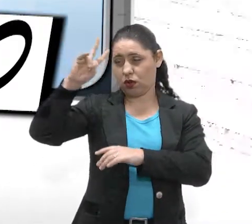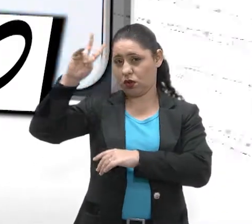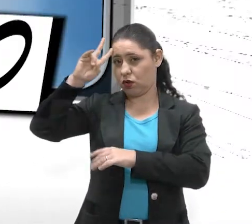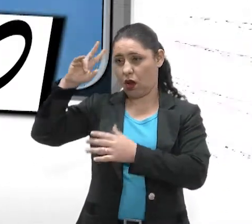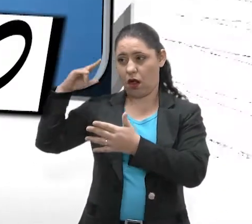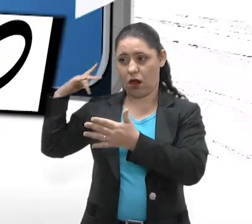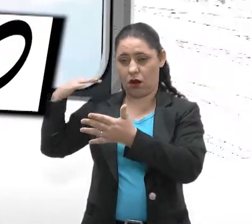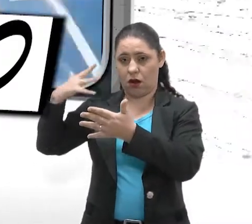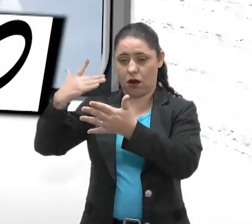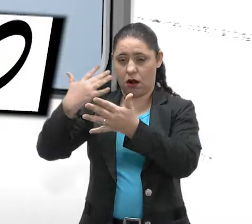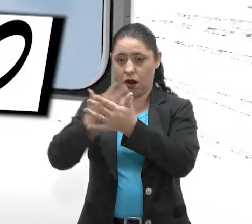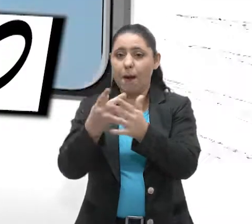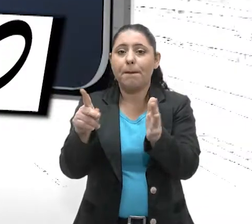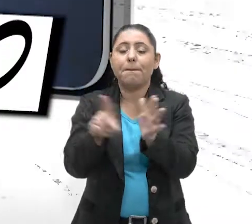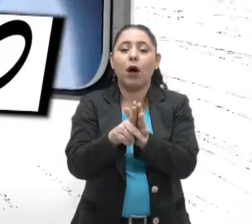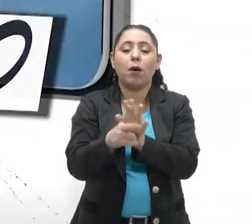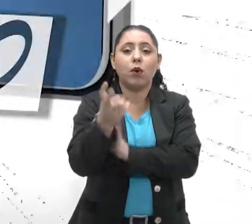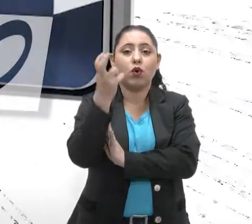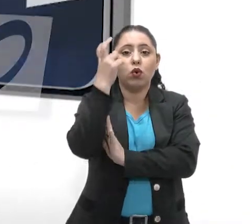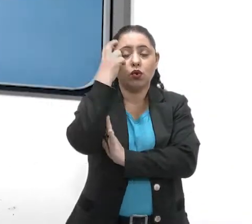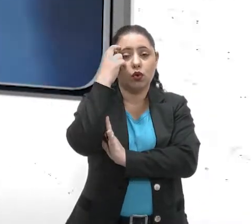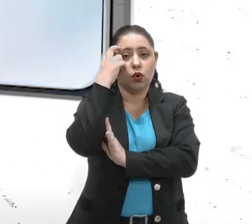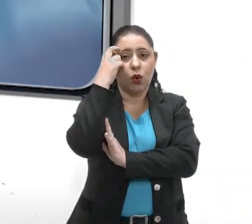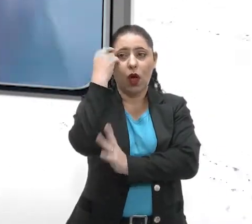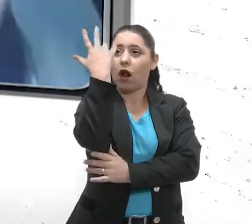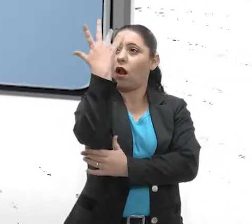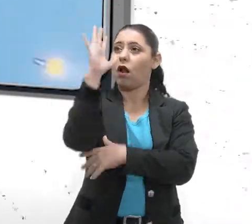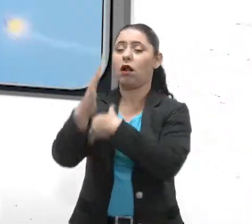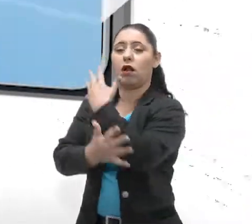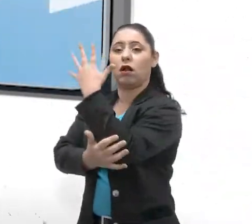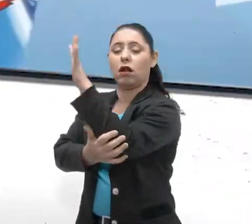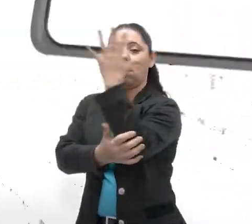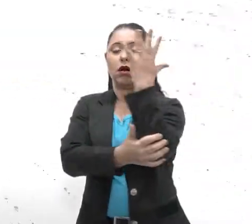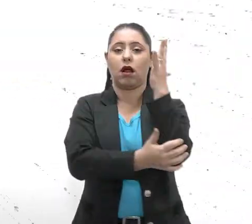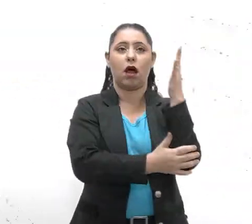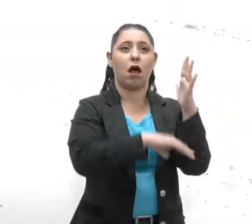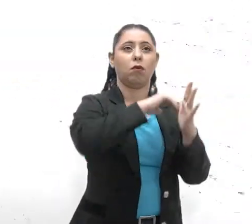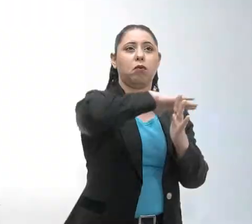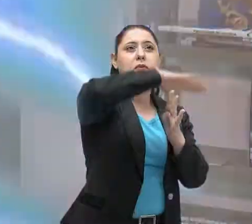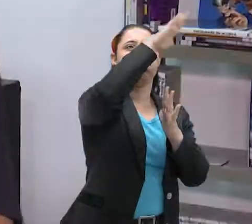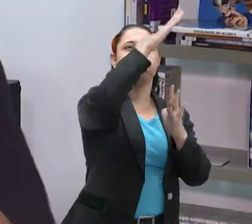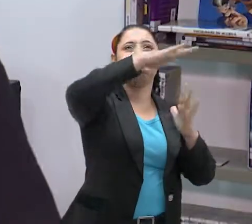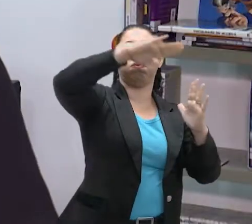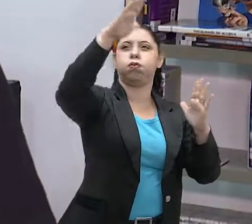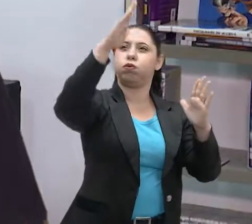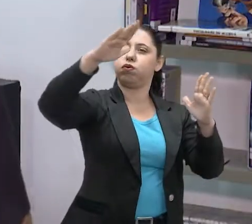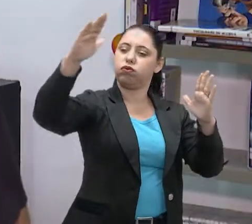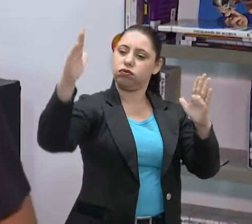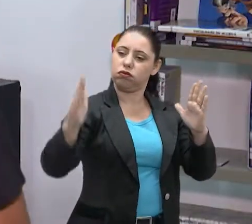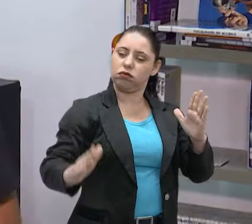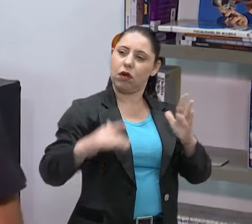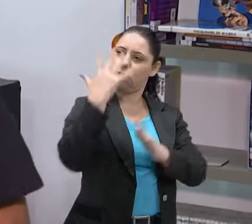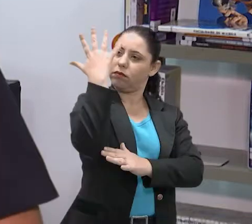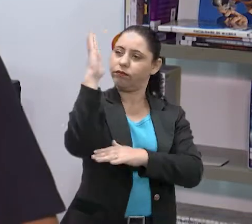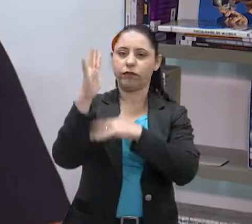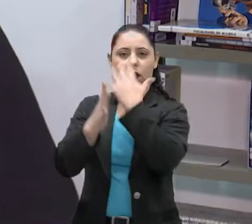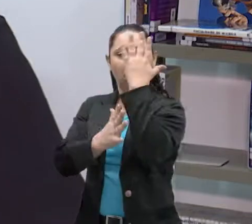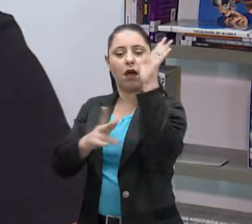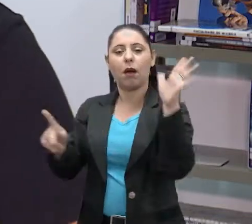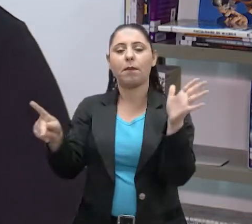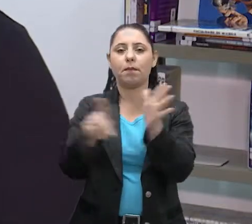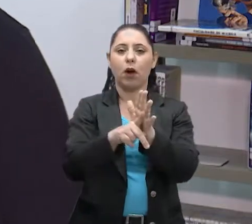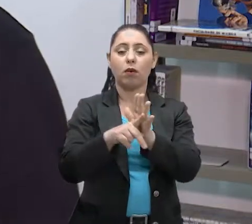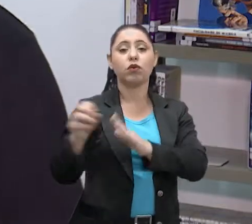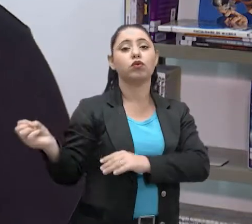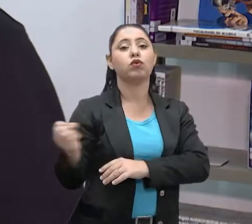questão da história mesmo deles, da questão da fauna, da flora, montanhas, florestas,